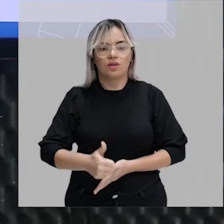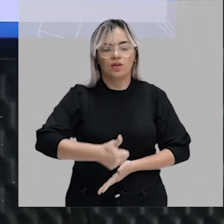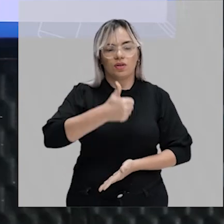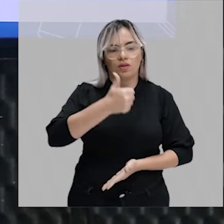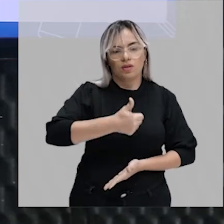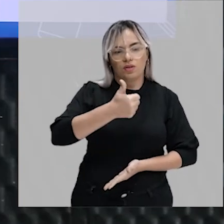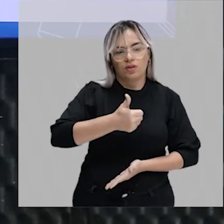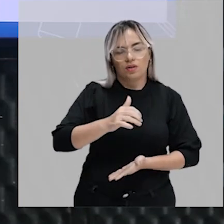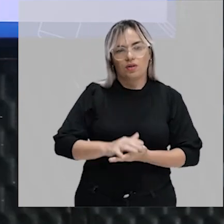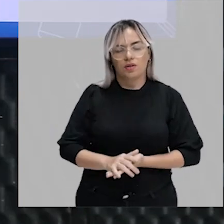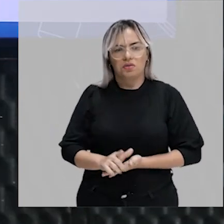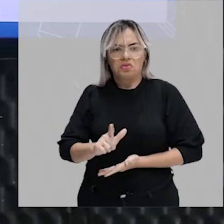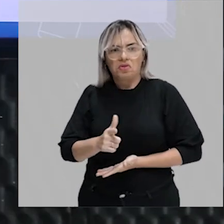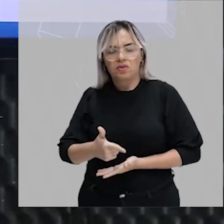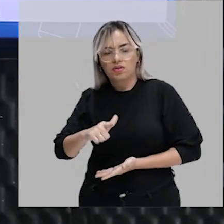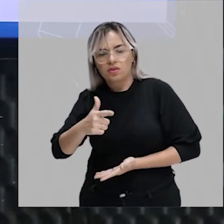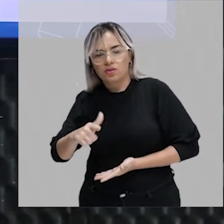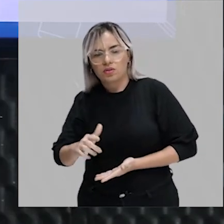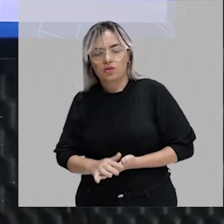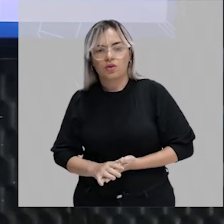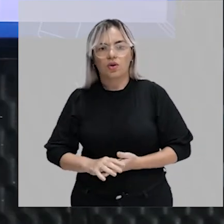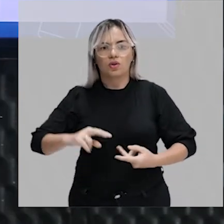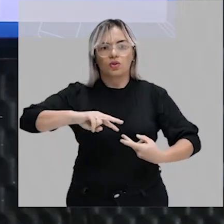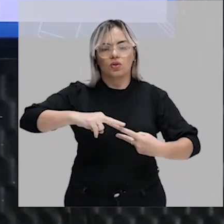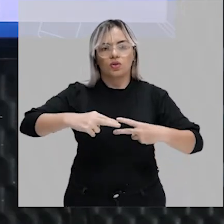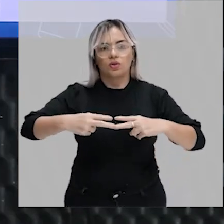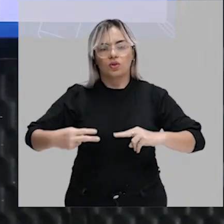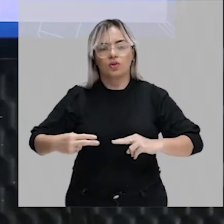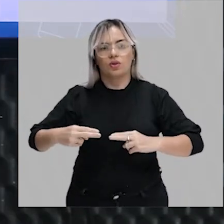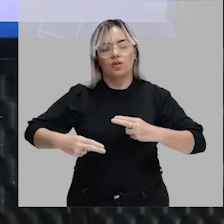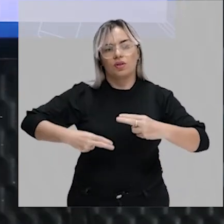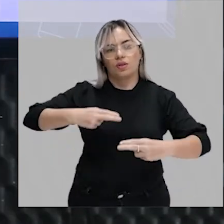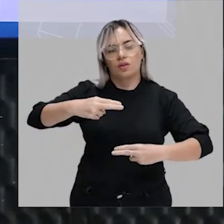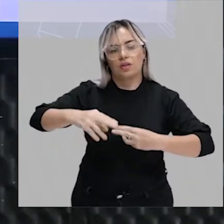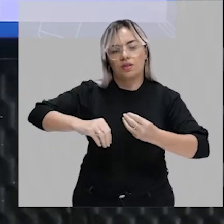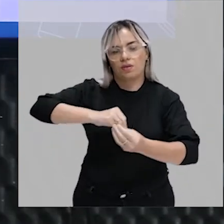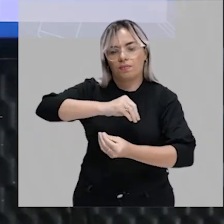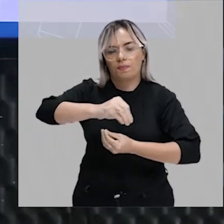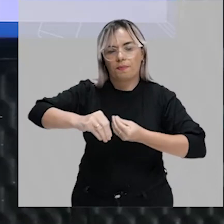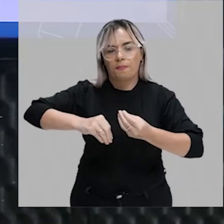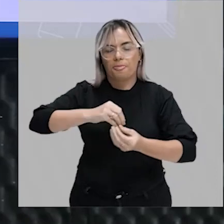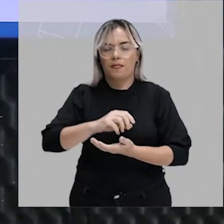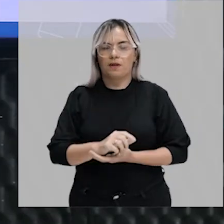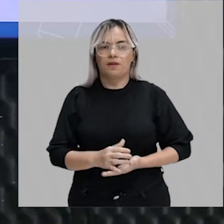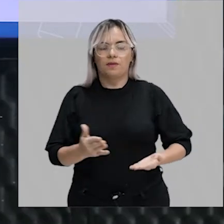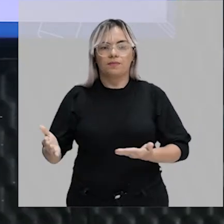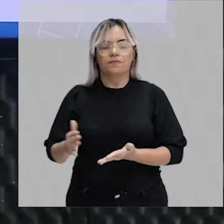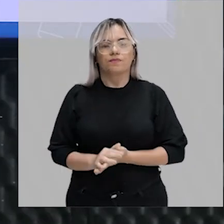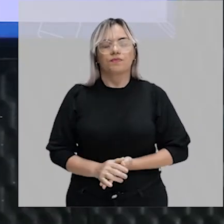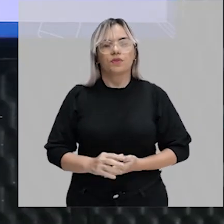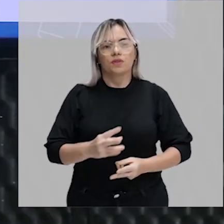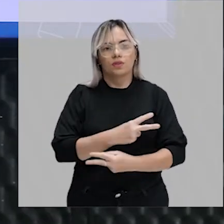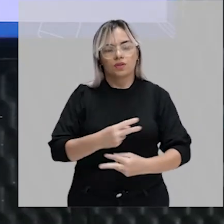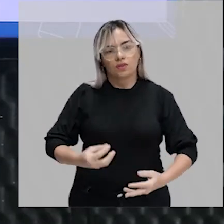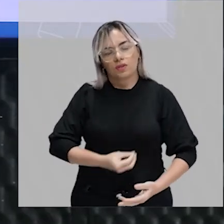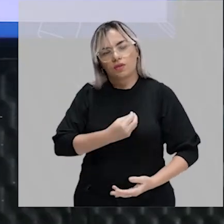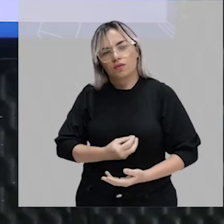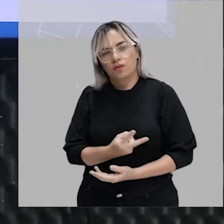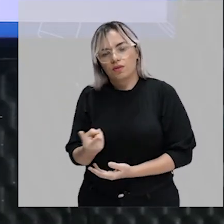a inviabilidade do híbrido. Então, dois indivíduos de espécies